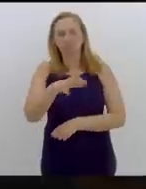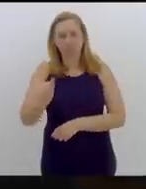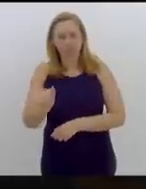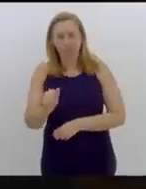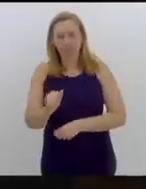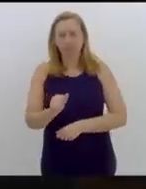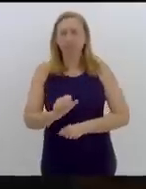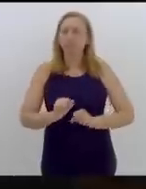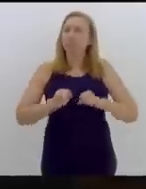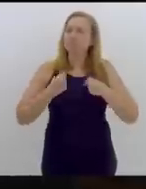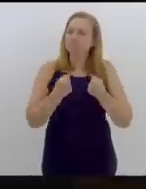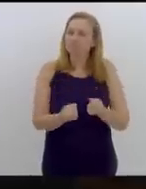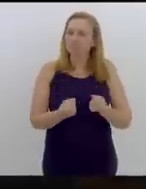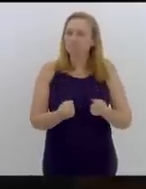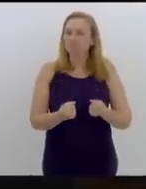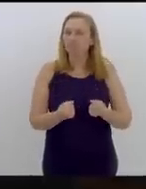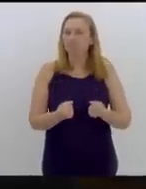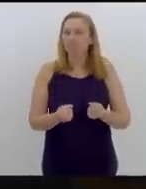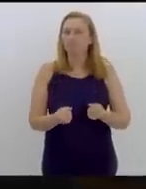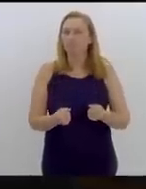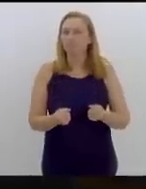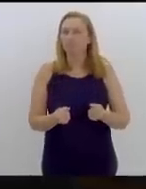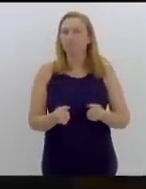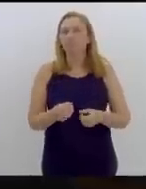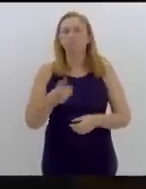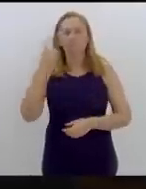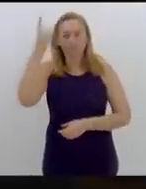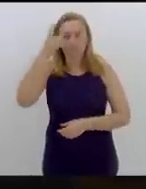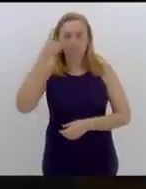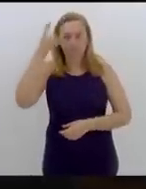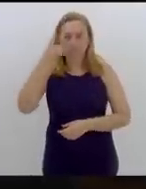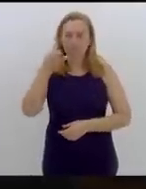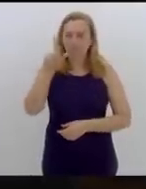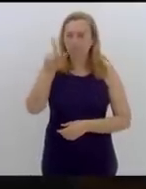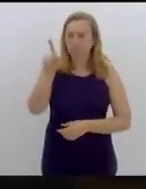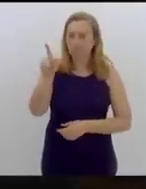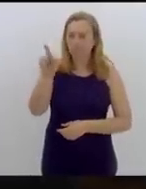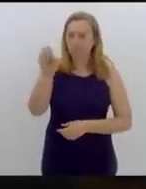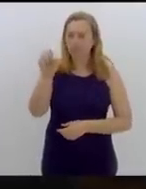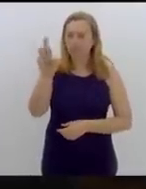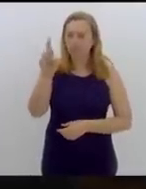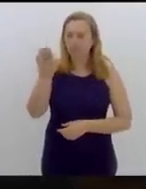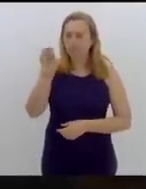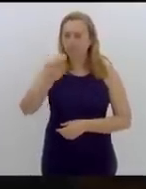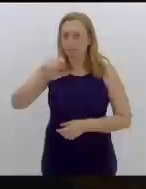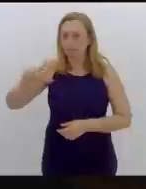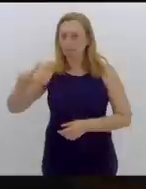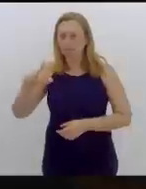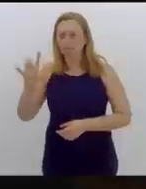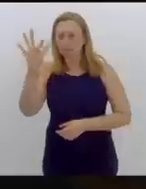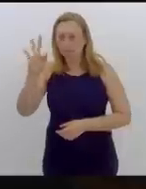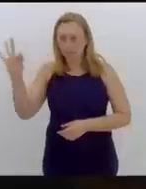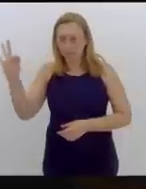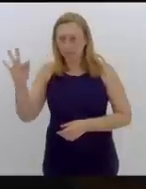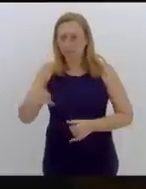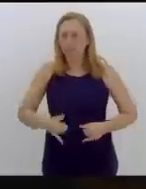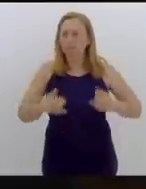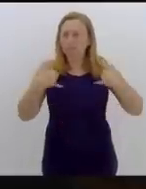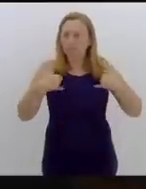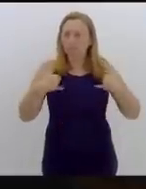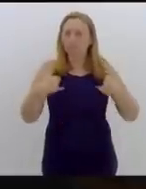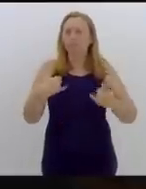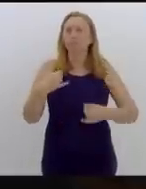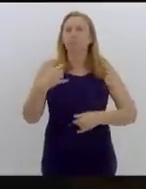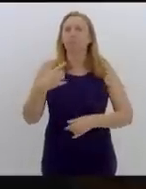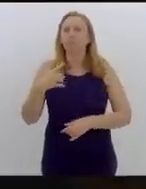do esforço do agora a deputado federal Portugal com muito orgulho do esforço do deputado Marcelo